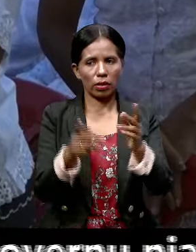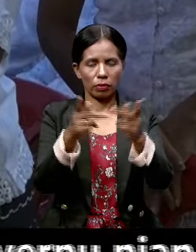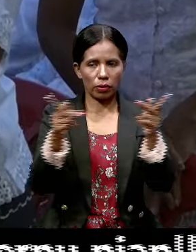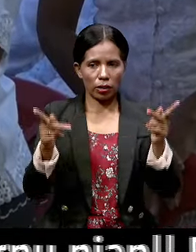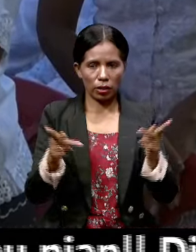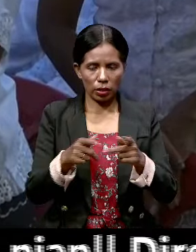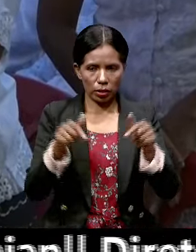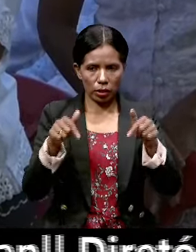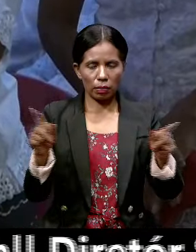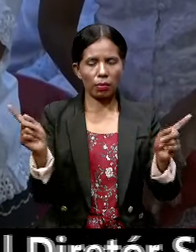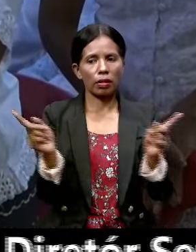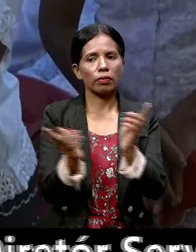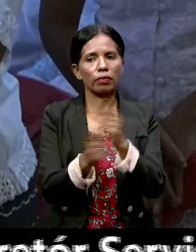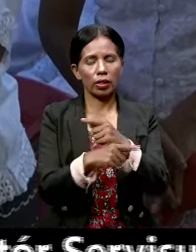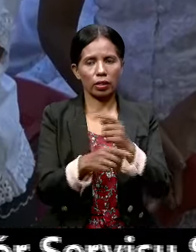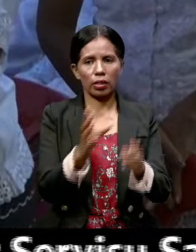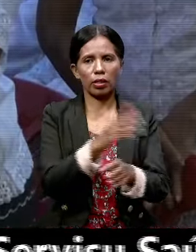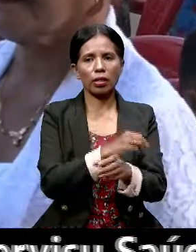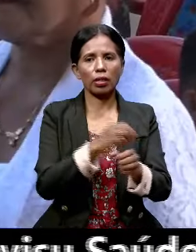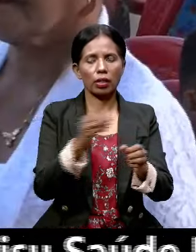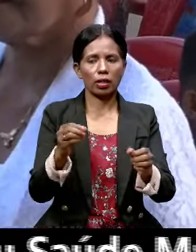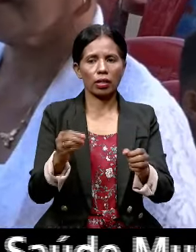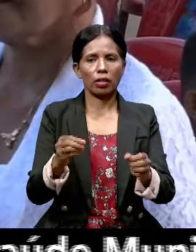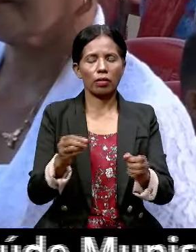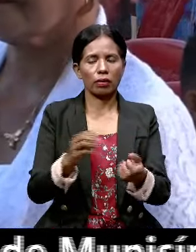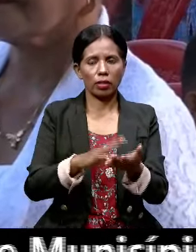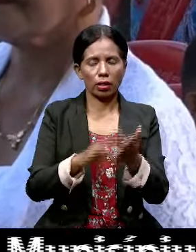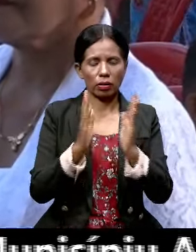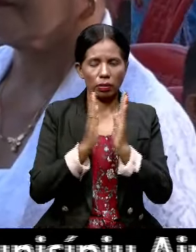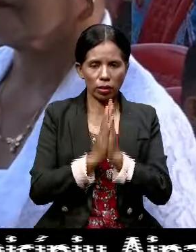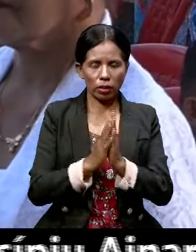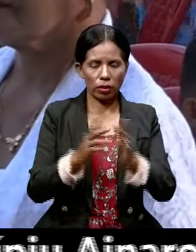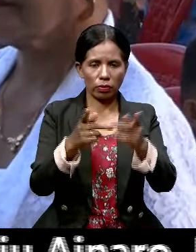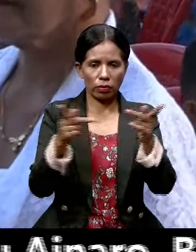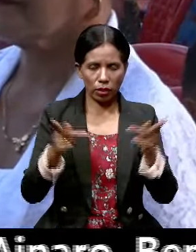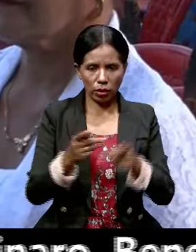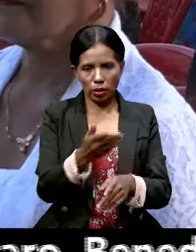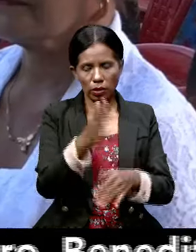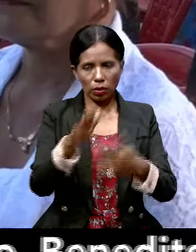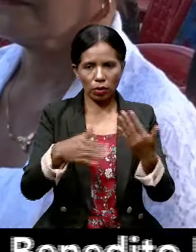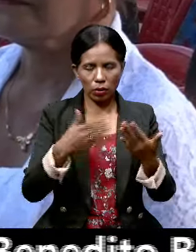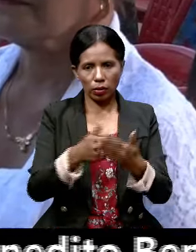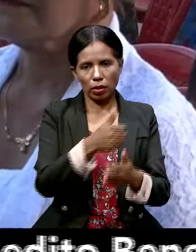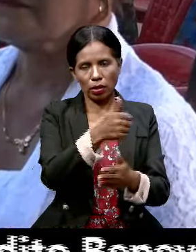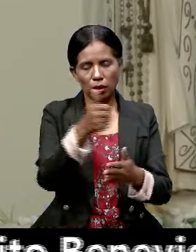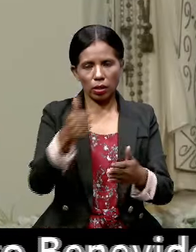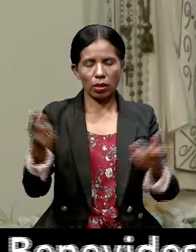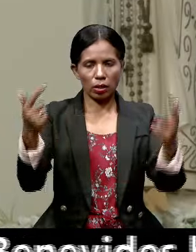belle sai fati transformação, fati conversão, fati baita ida ida belle forma